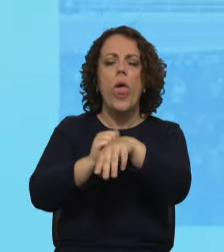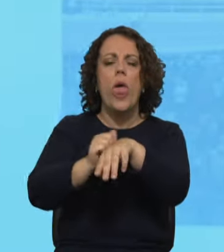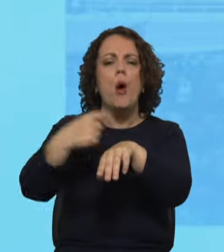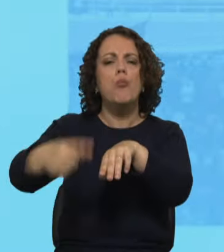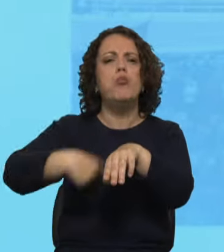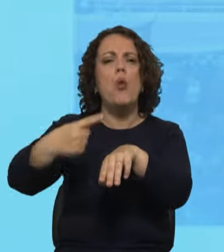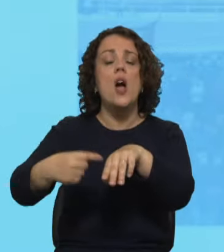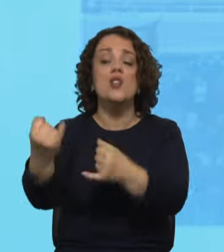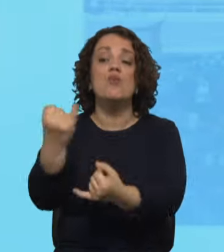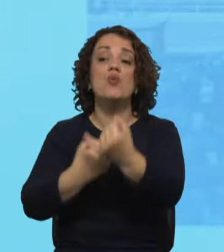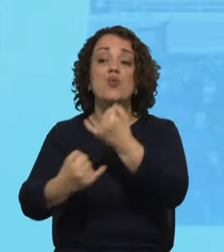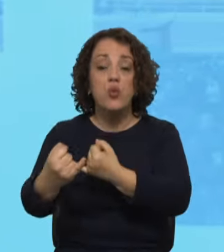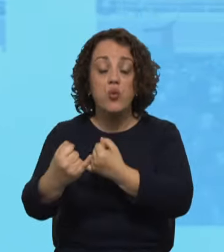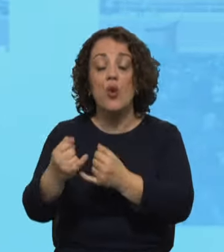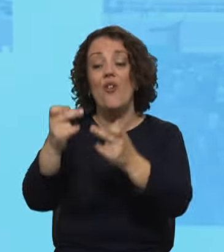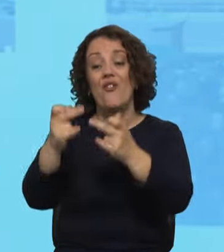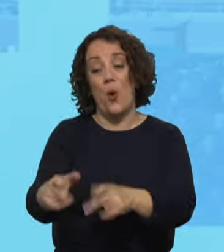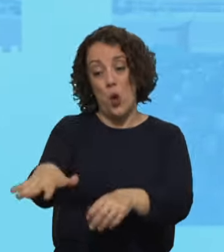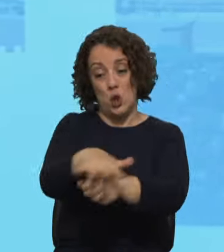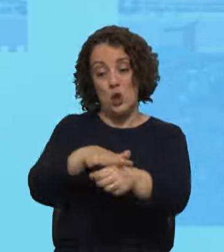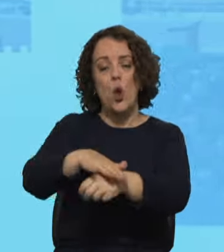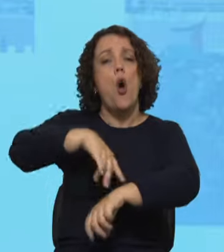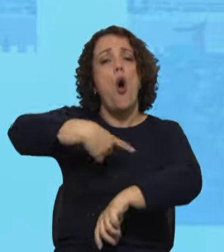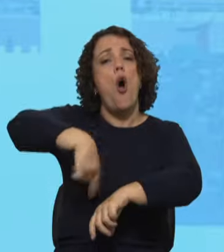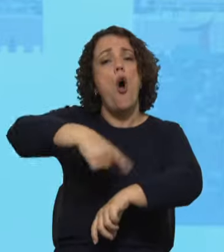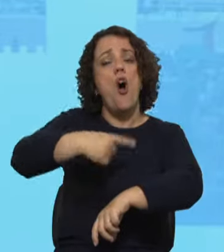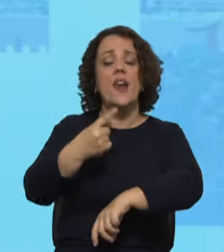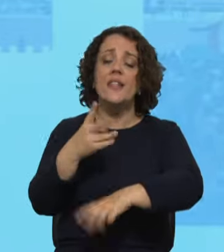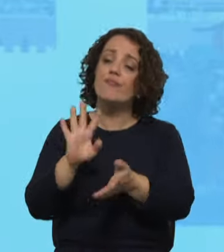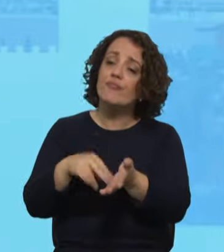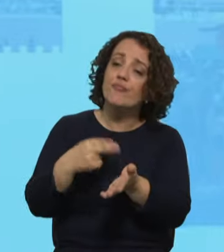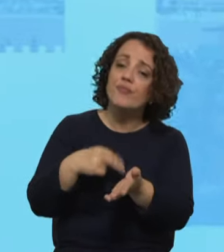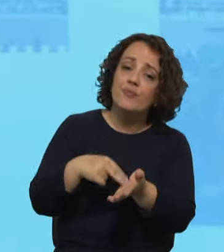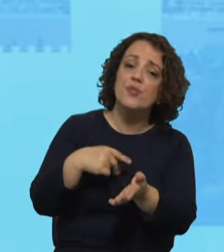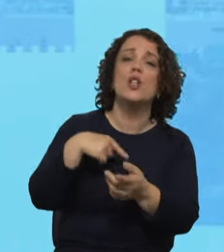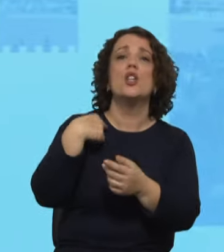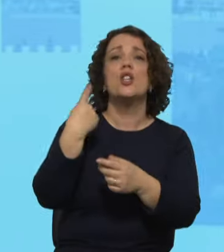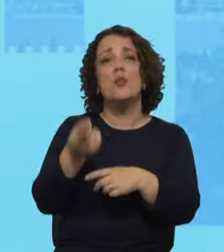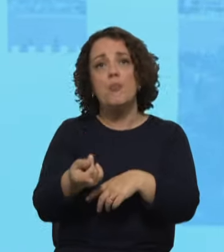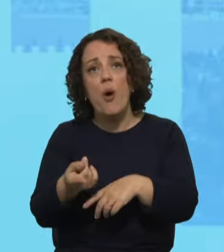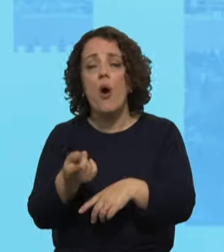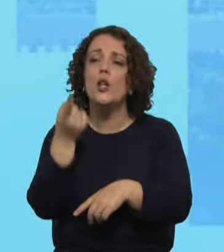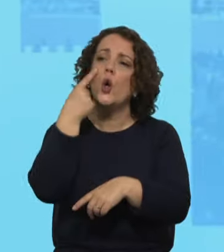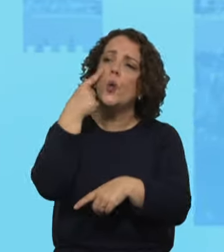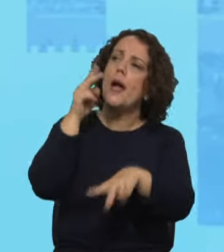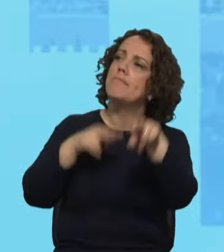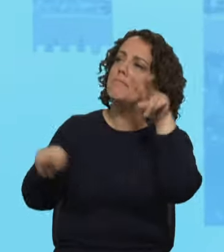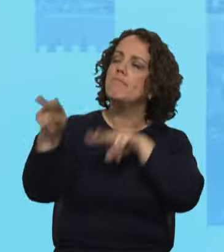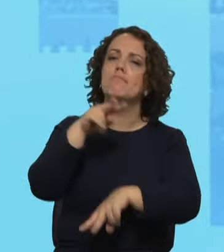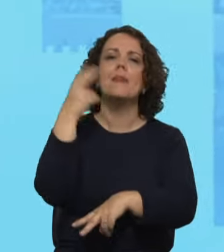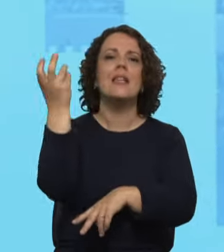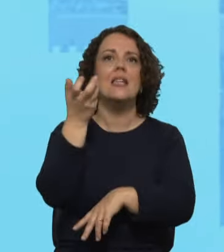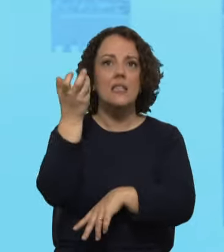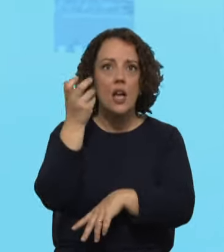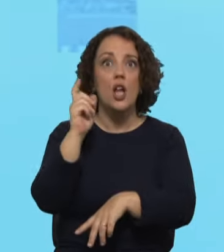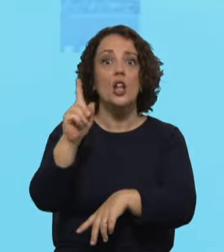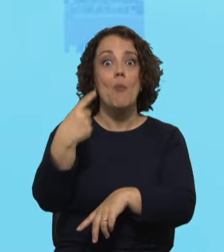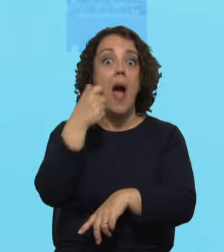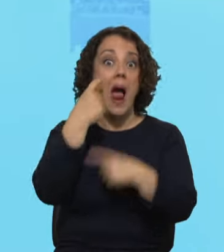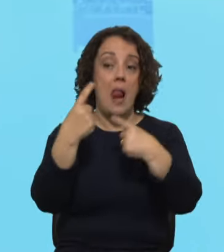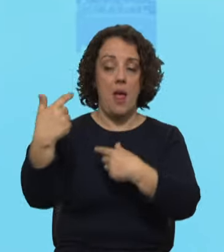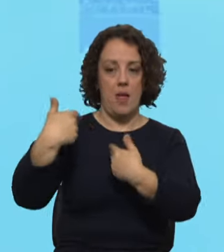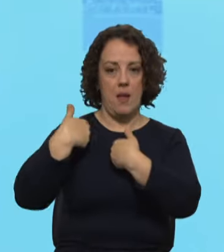isso fez-nos ficar mais umas horas naquela zona e permitiu-nos ter tempo para conhecer a parte tradicional e alguém levou-nos então à casa